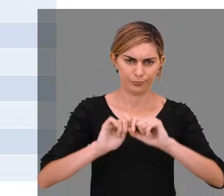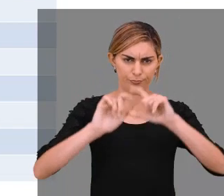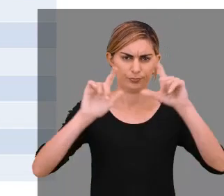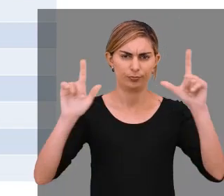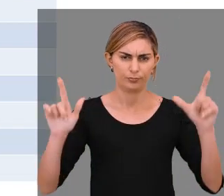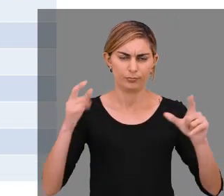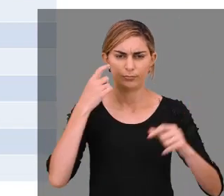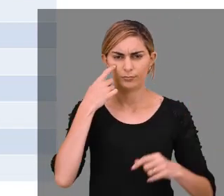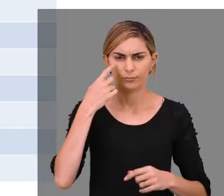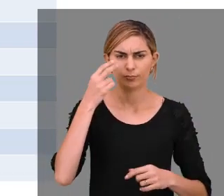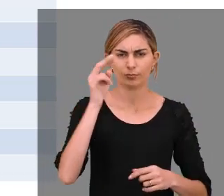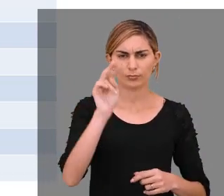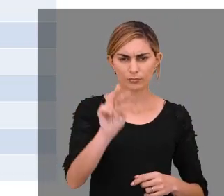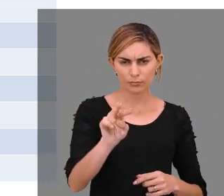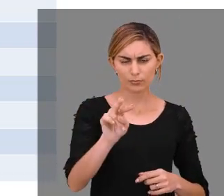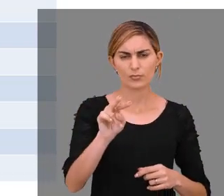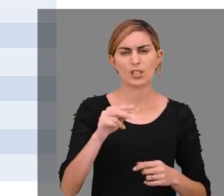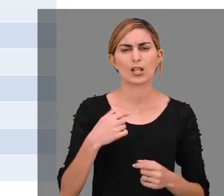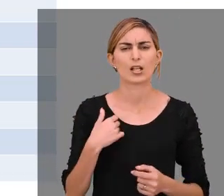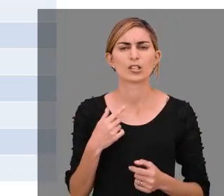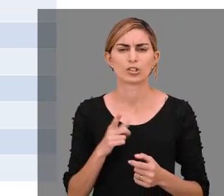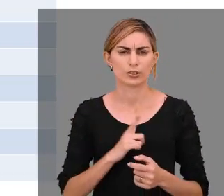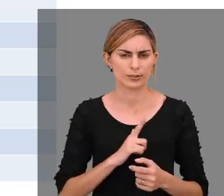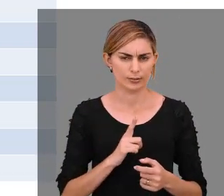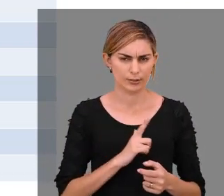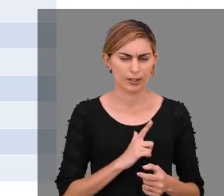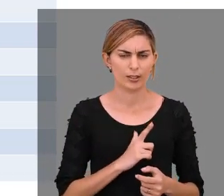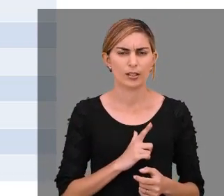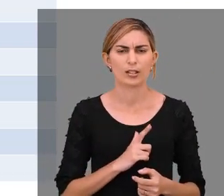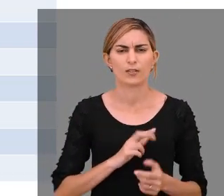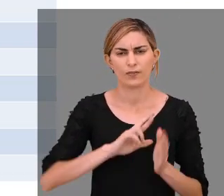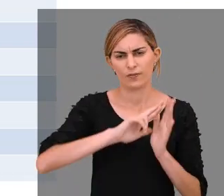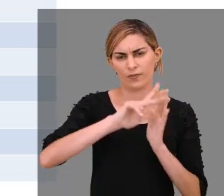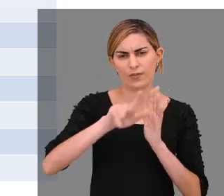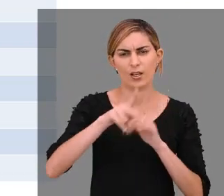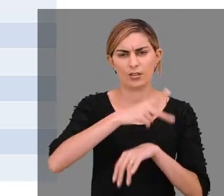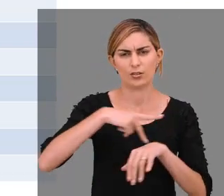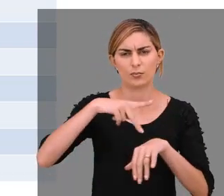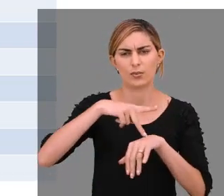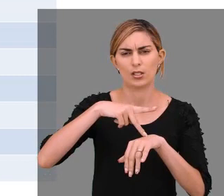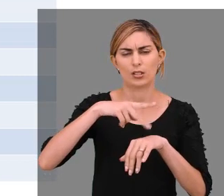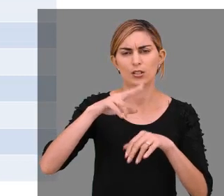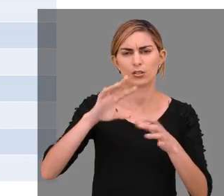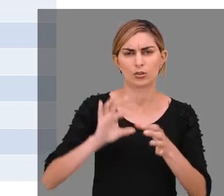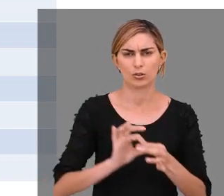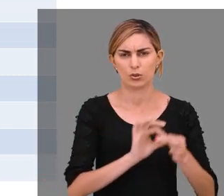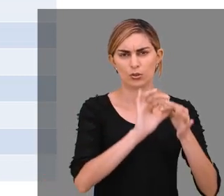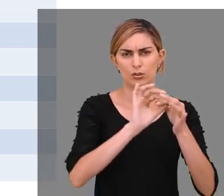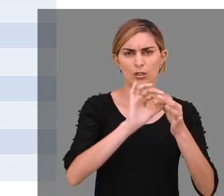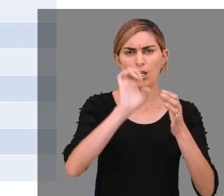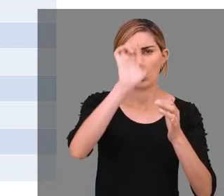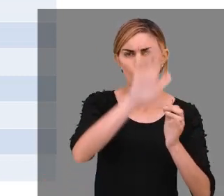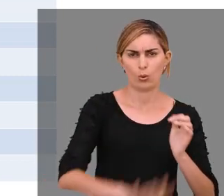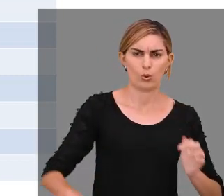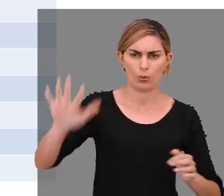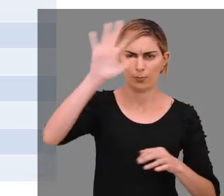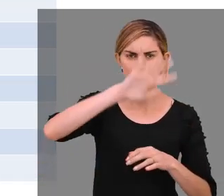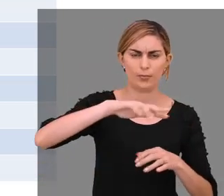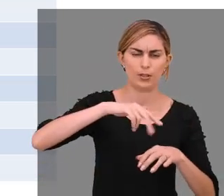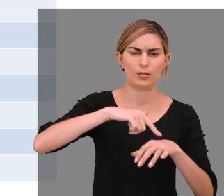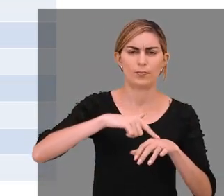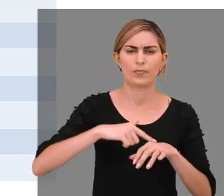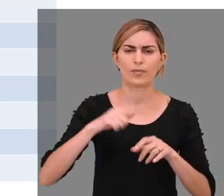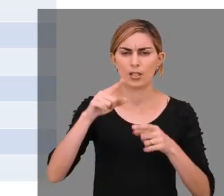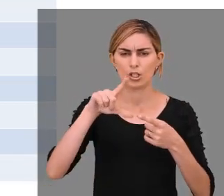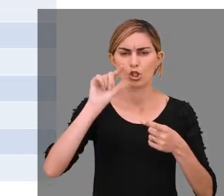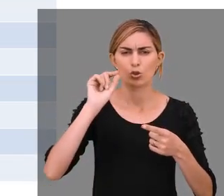vocês prestarem atenção. A gente tem vários países da União Europeia, eu escolhi a União Europeia